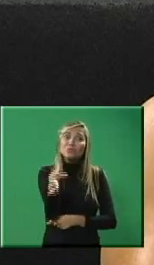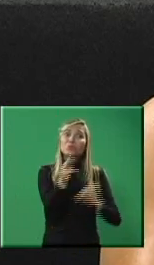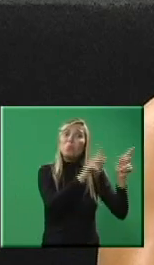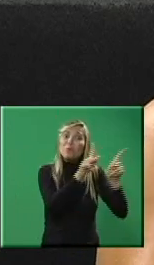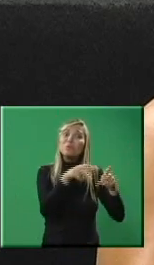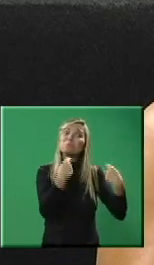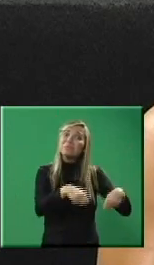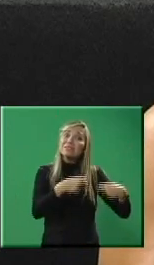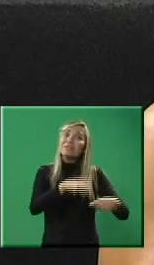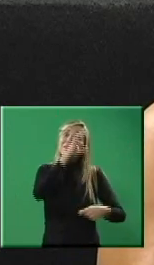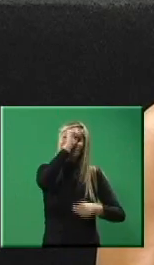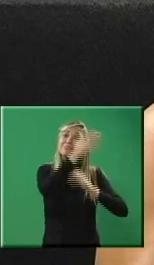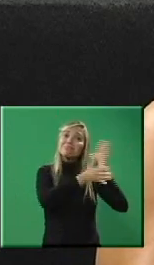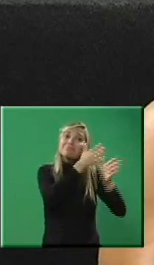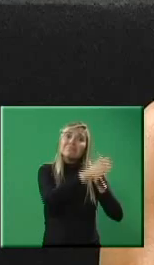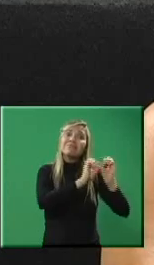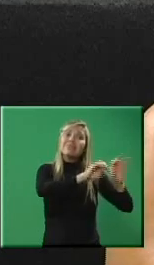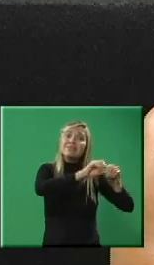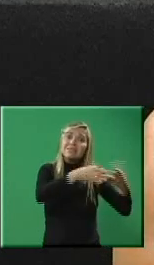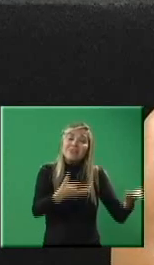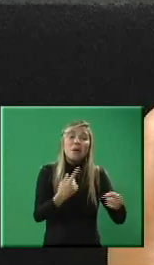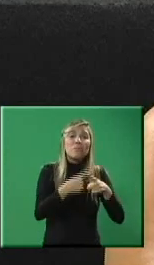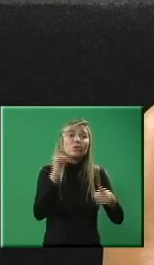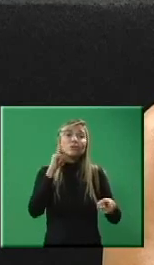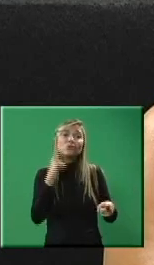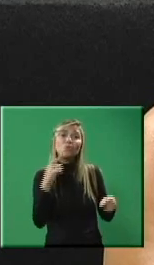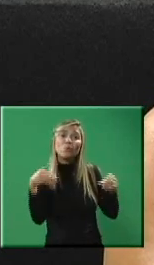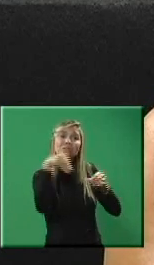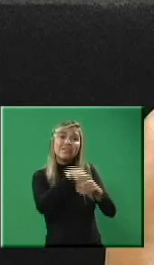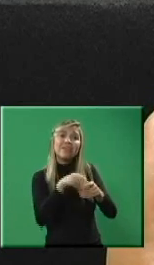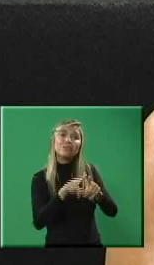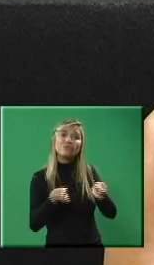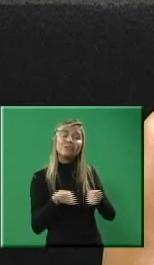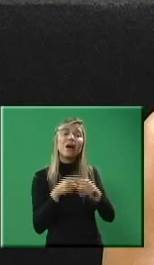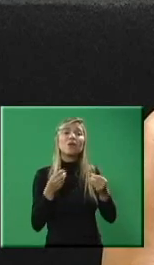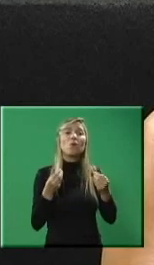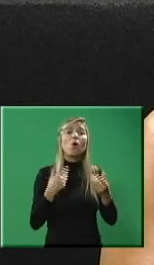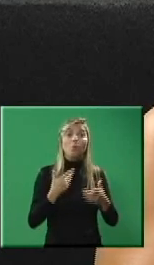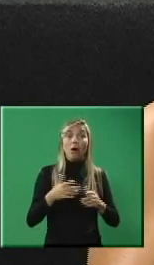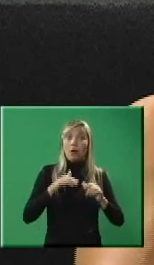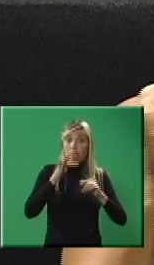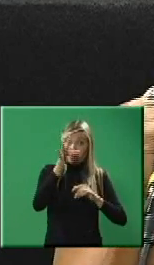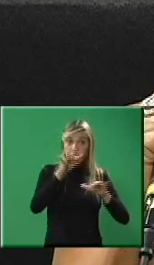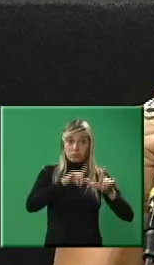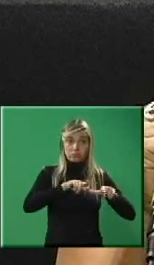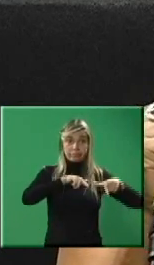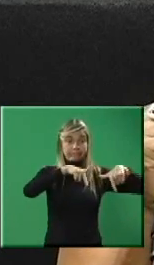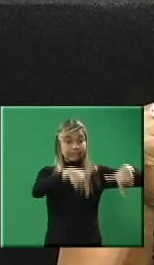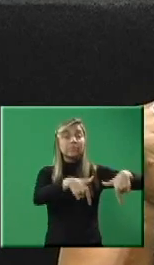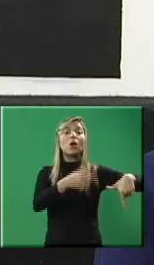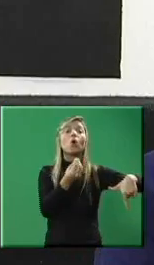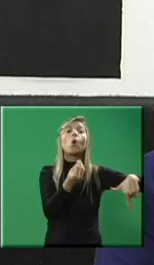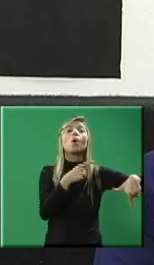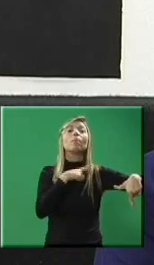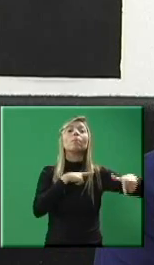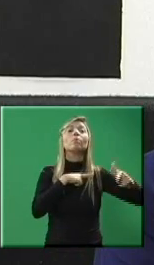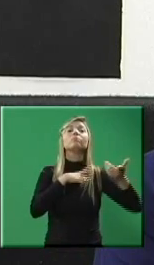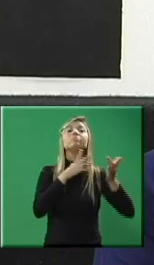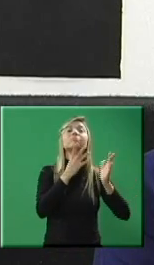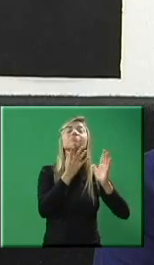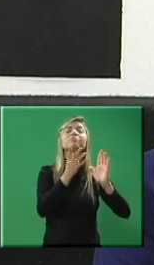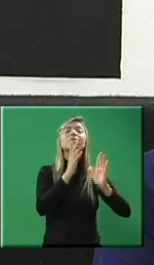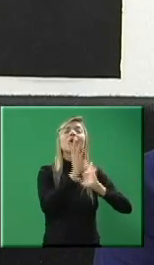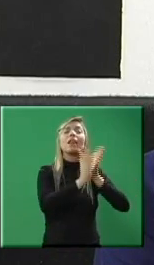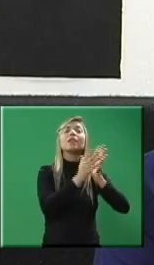exigir dos professores que foram, que participaram de curso, um diploma. E só